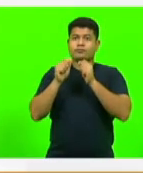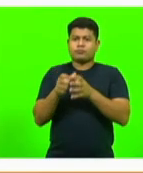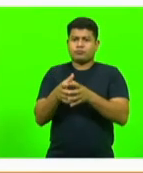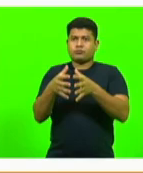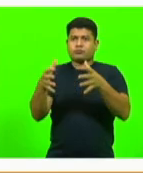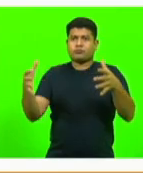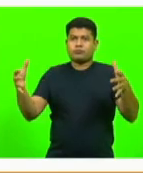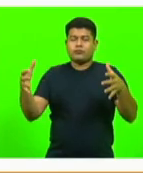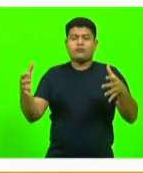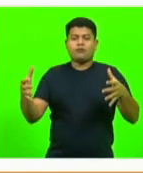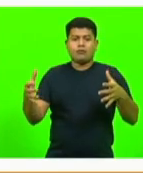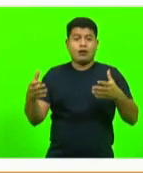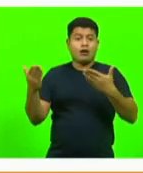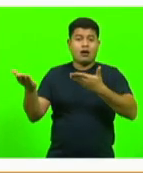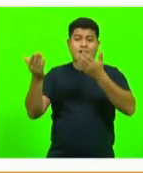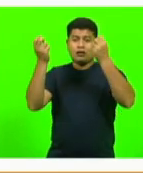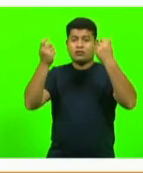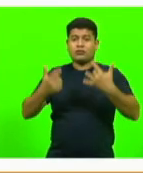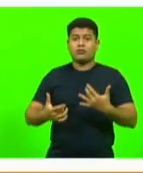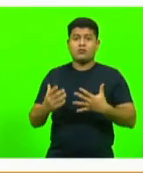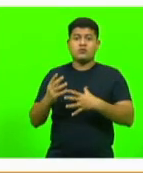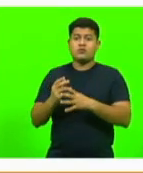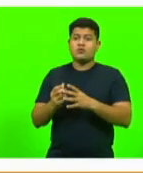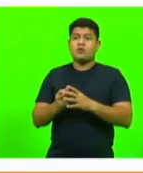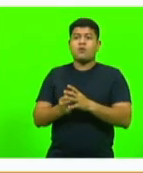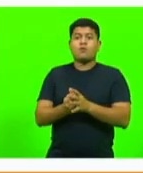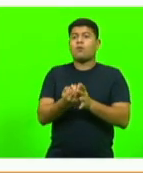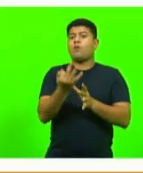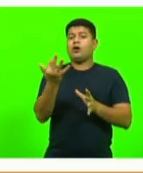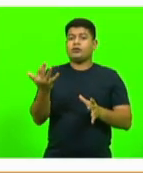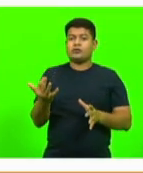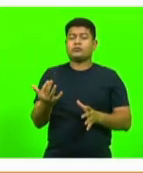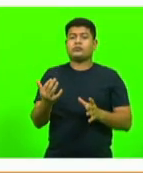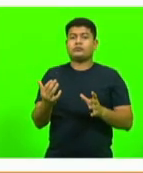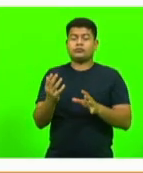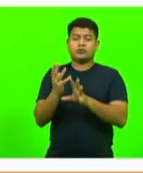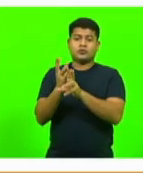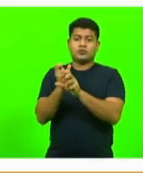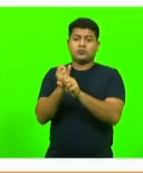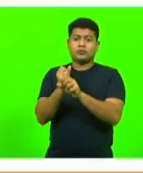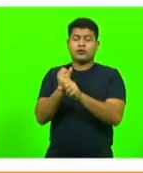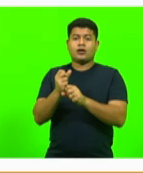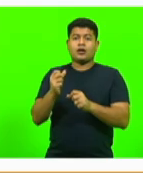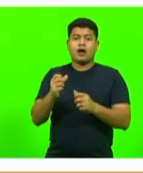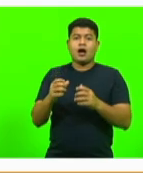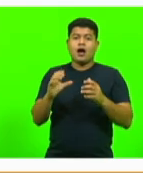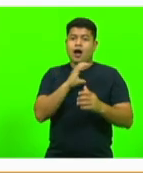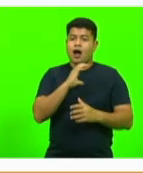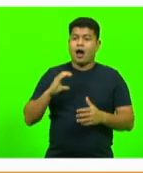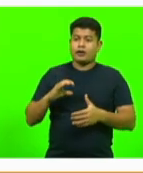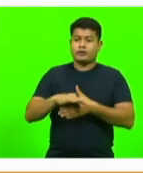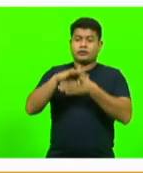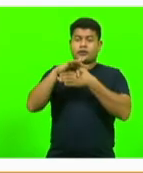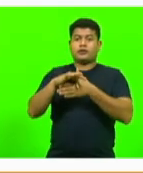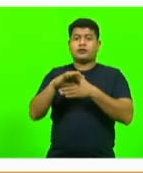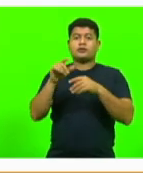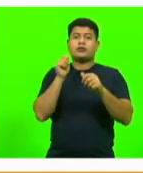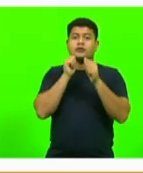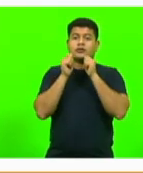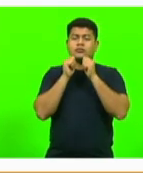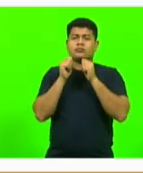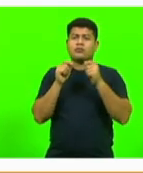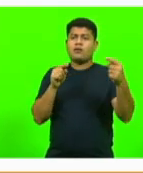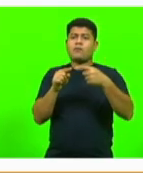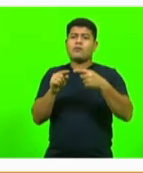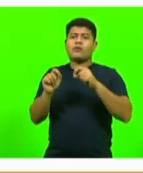gigantesca no quantitativo de cargos de liderança e assessoramento que nada mais é do que